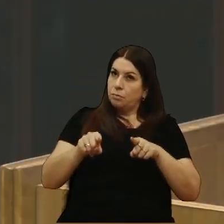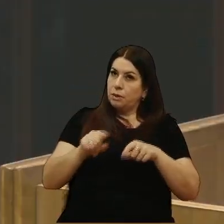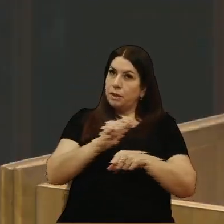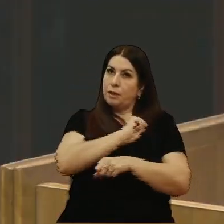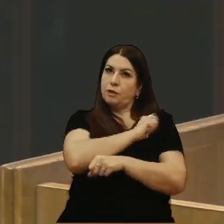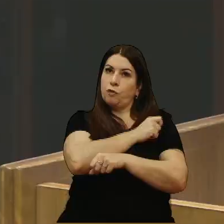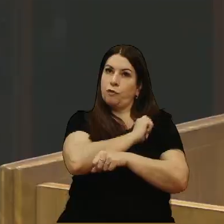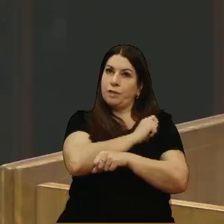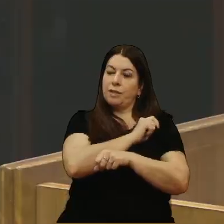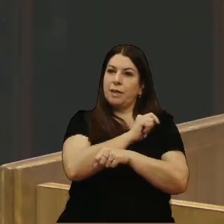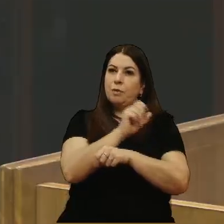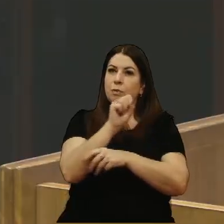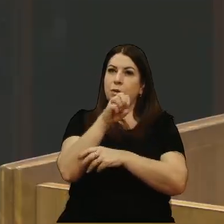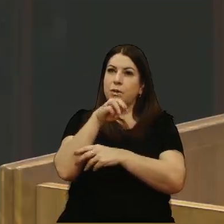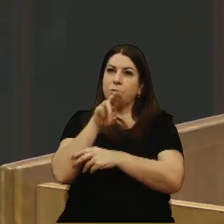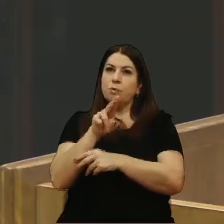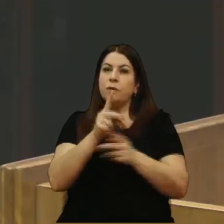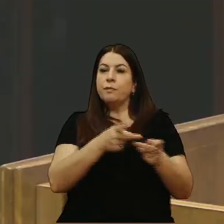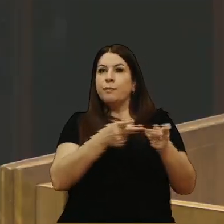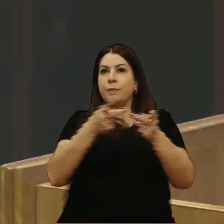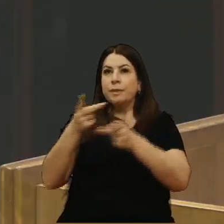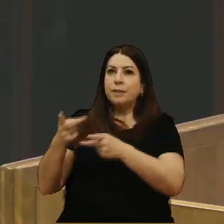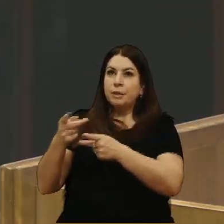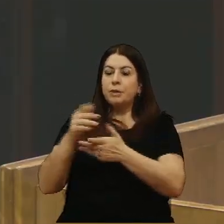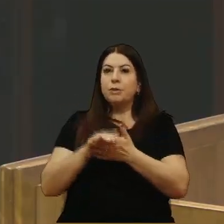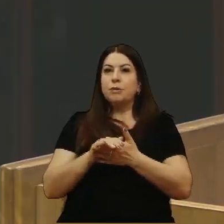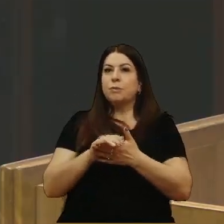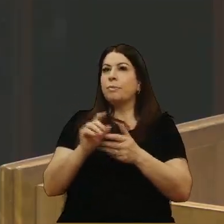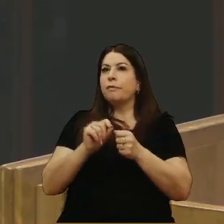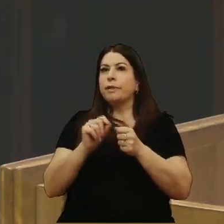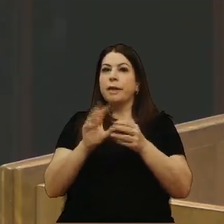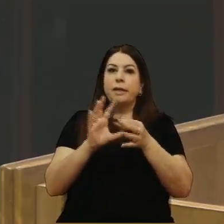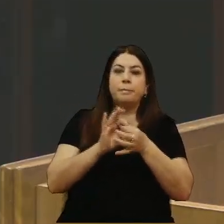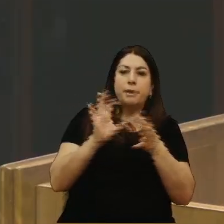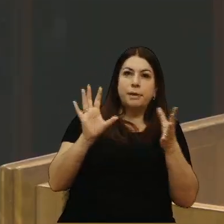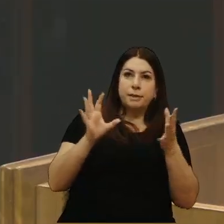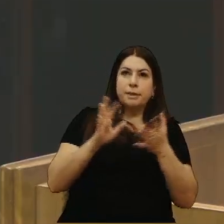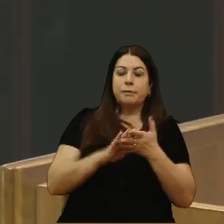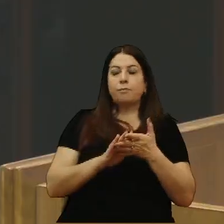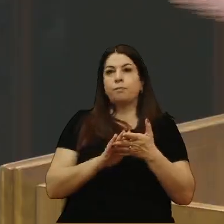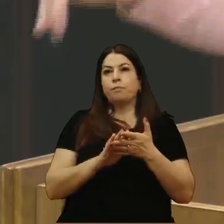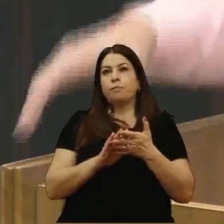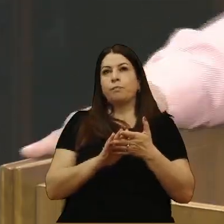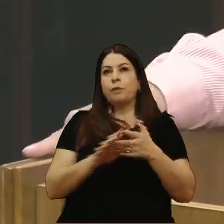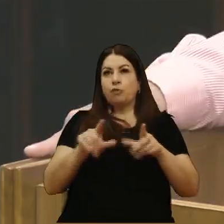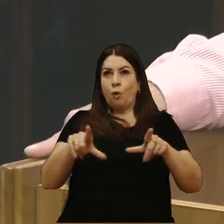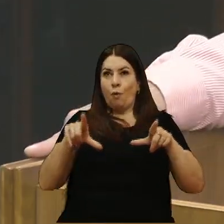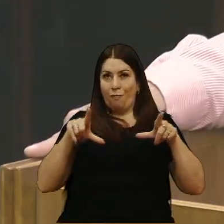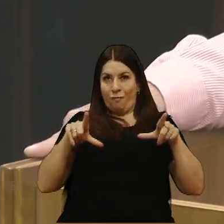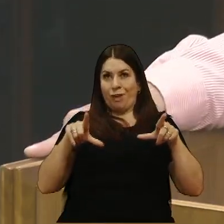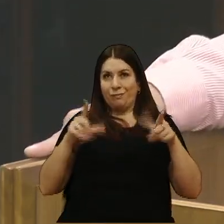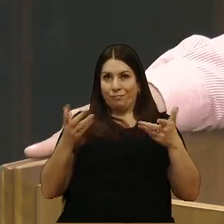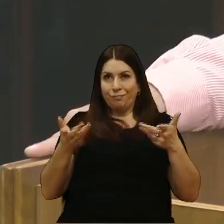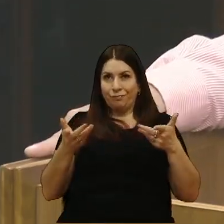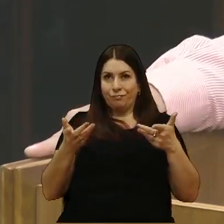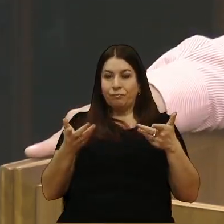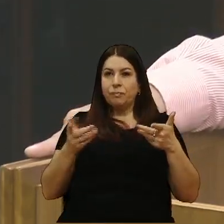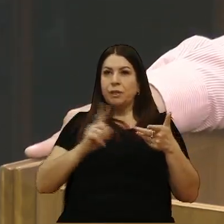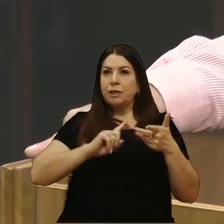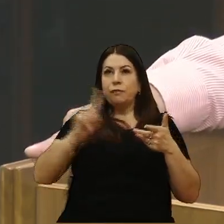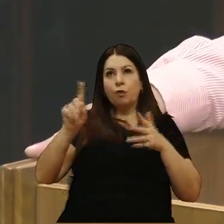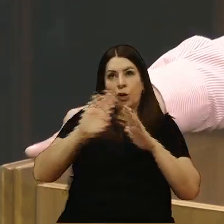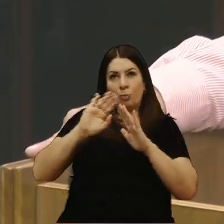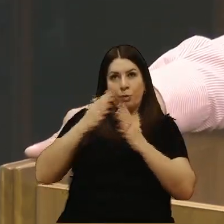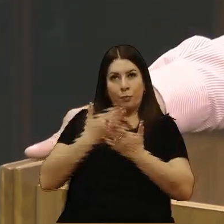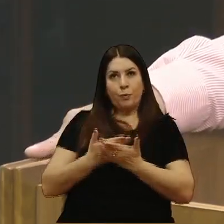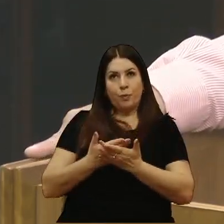da SMU e vai fazer as visitas para fazer a liberação de alvará. Ele foi numa